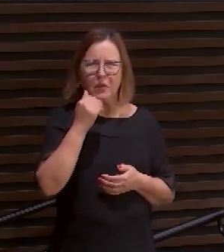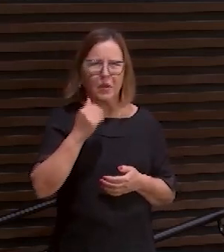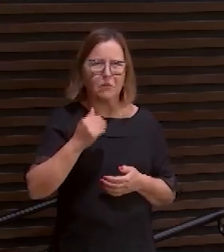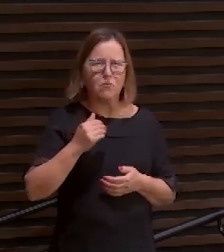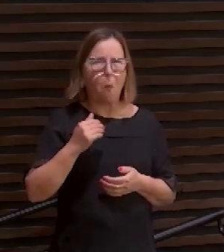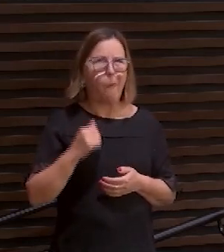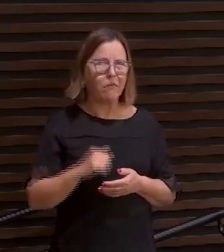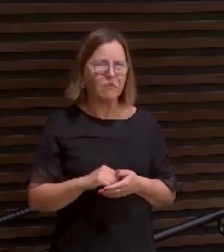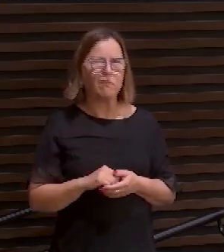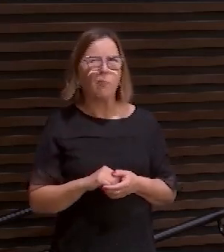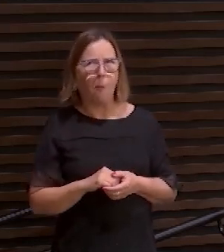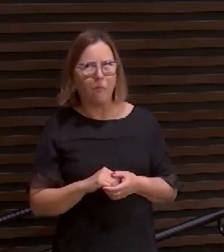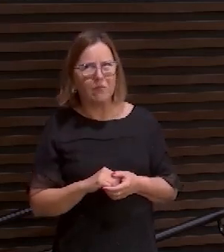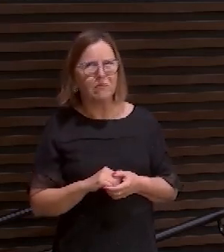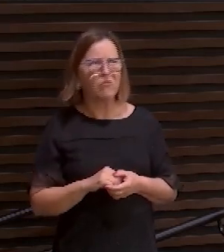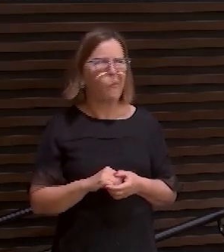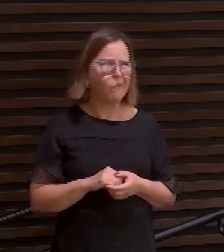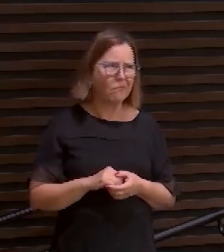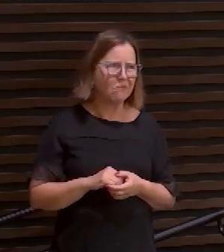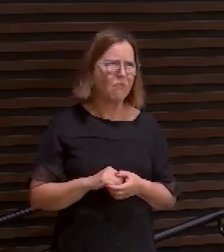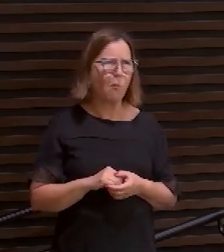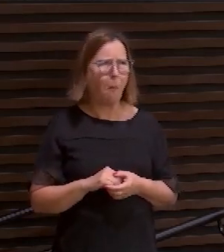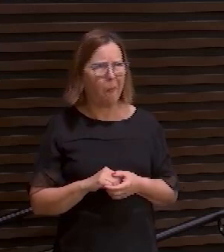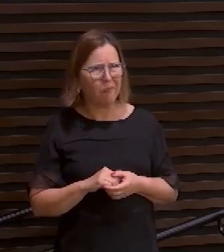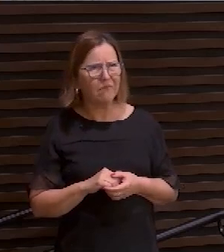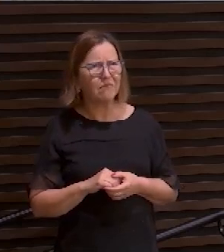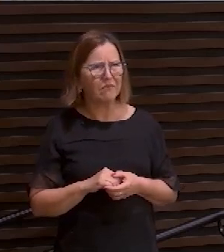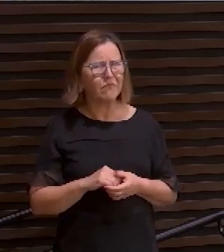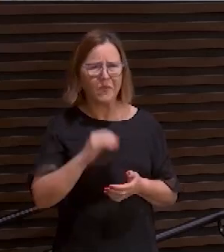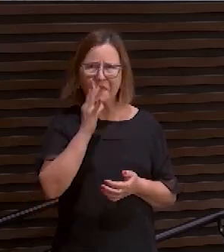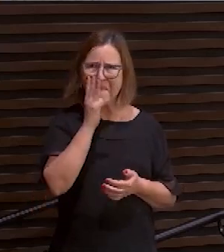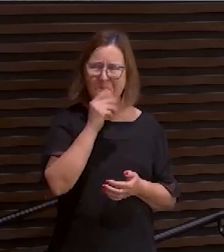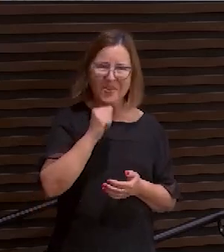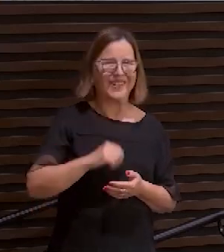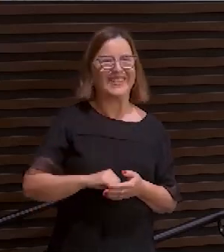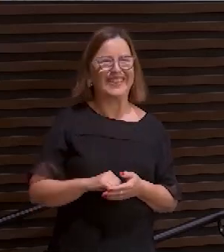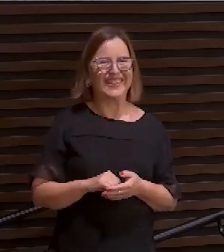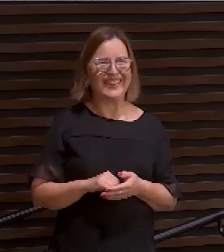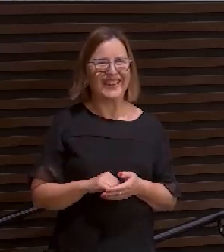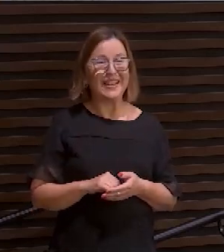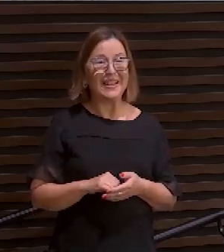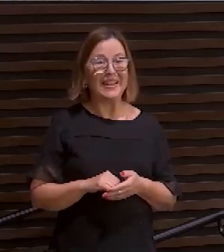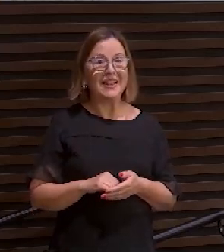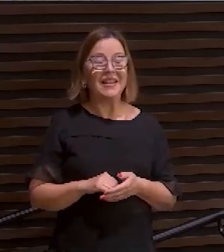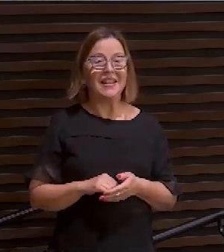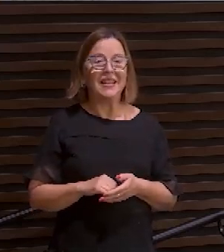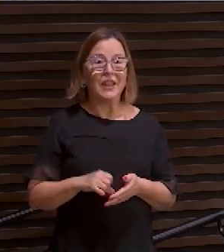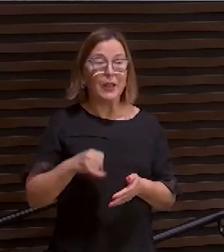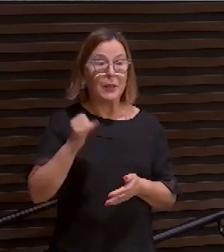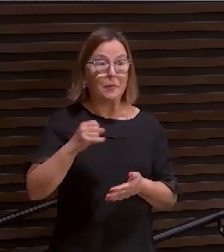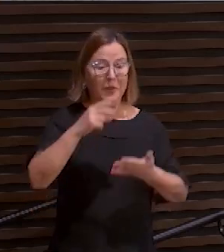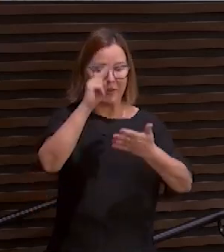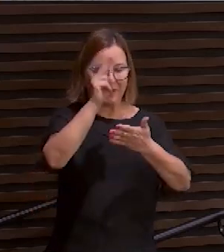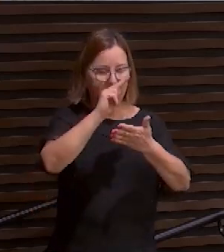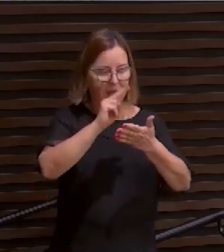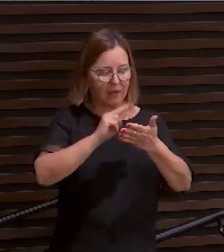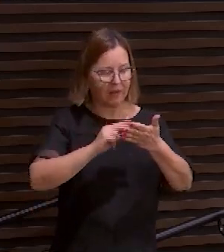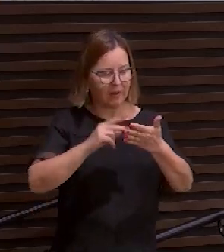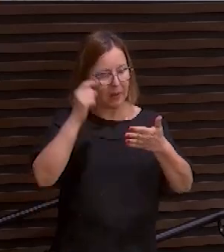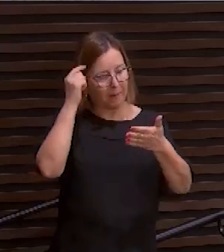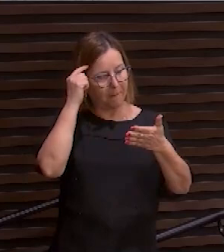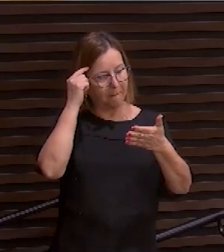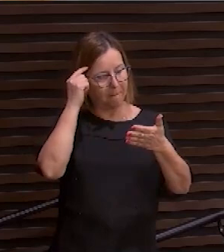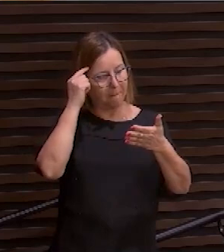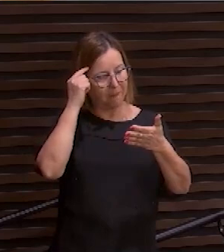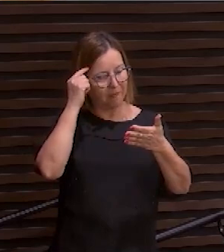vez. Rumine a palavra de Deus. A fé vem. A fé vem pelo ouvir